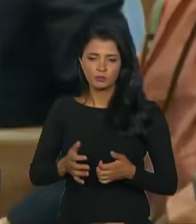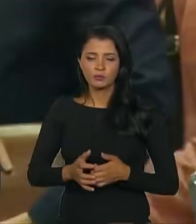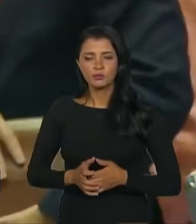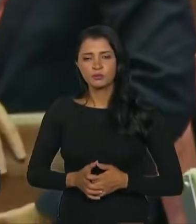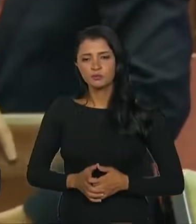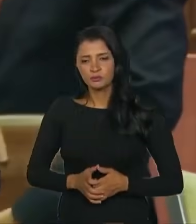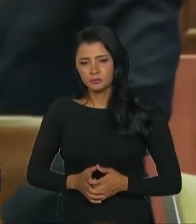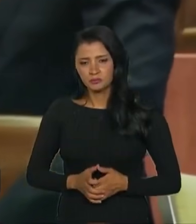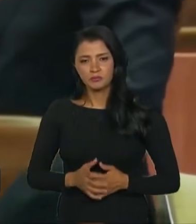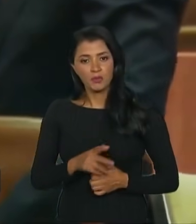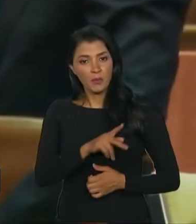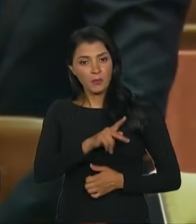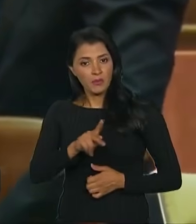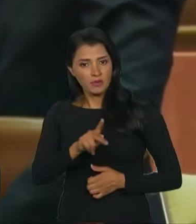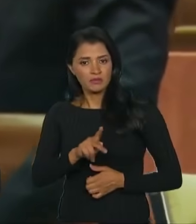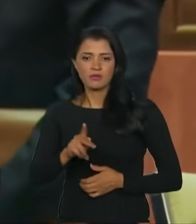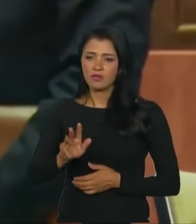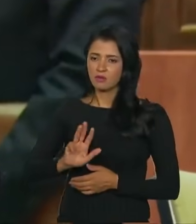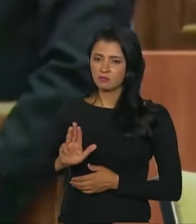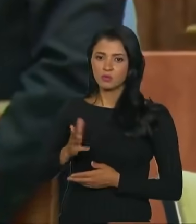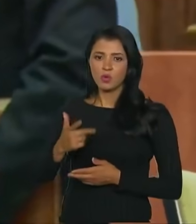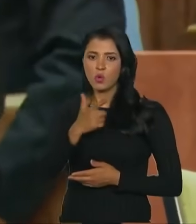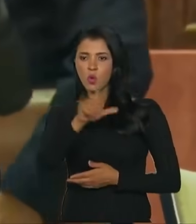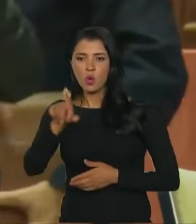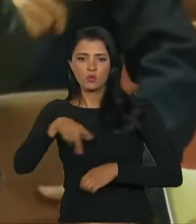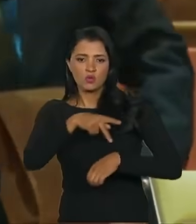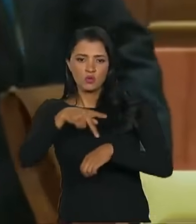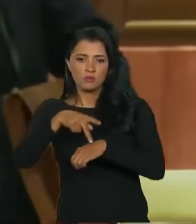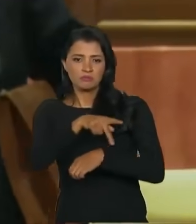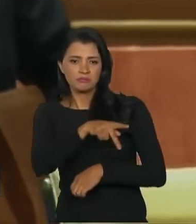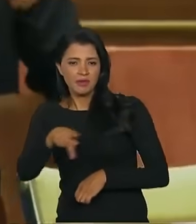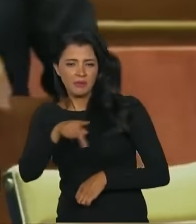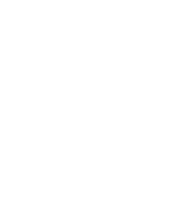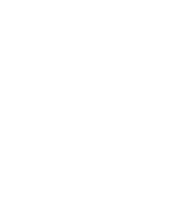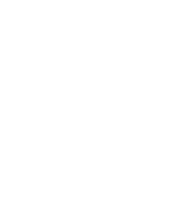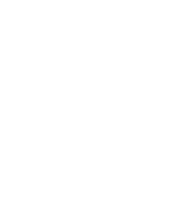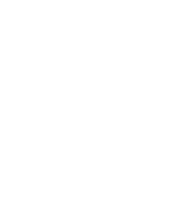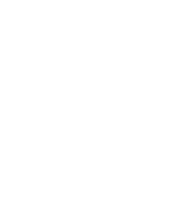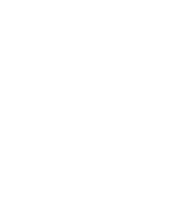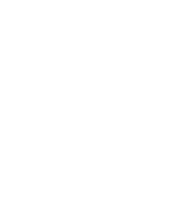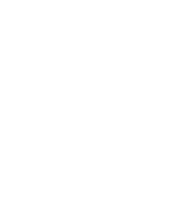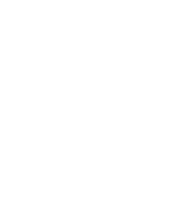O presidente Lula e os demais chefes de Estado e de governo